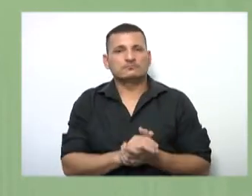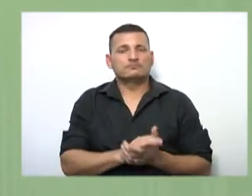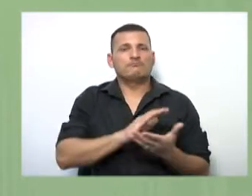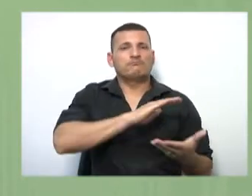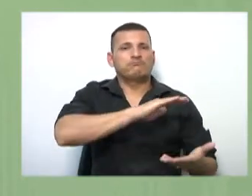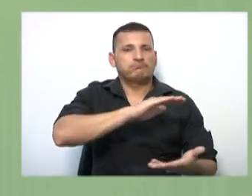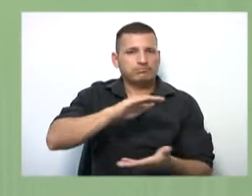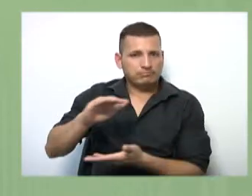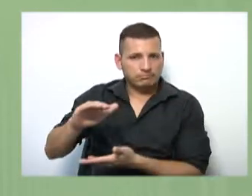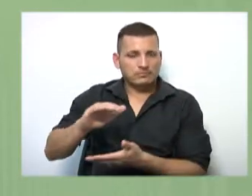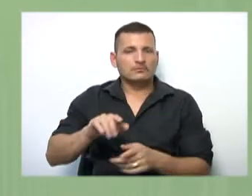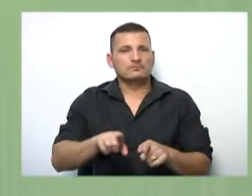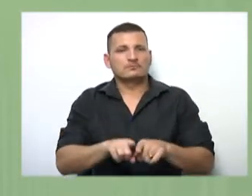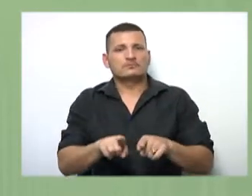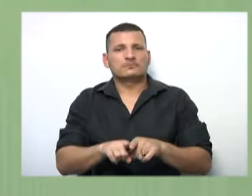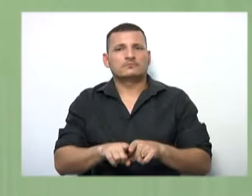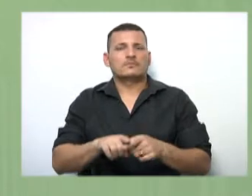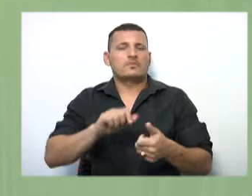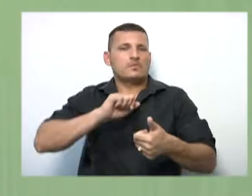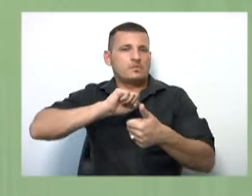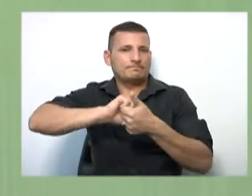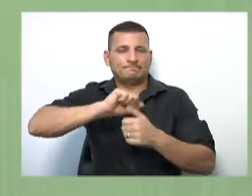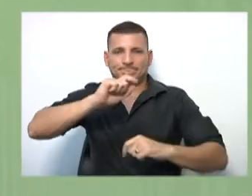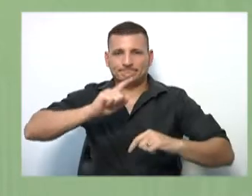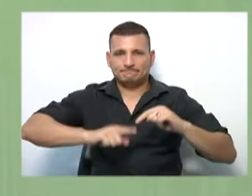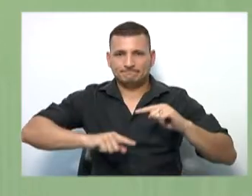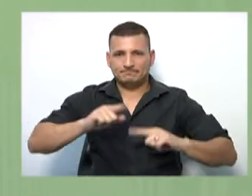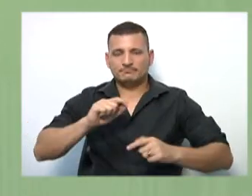melhor qualidade dos produtos.